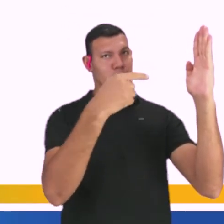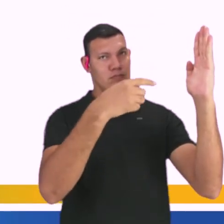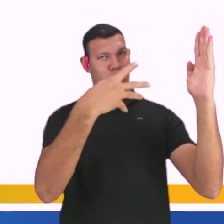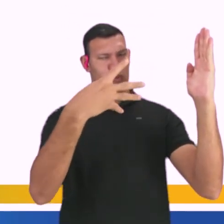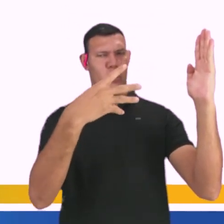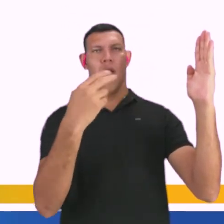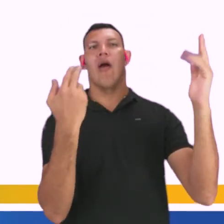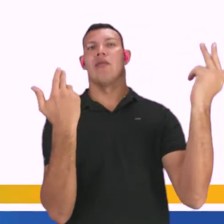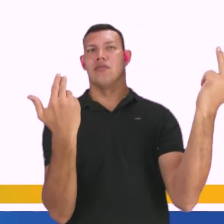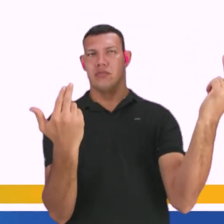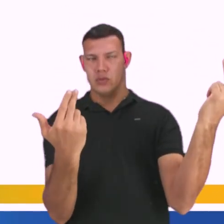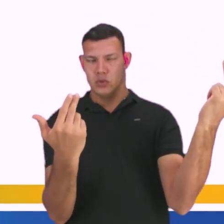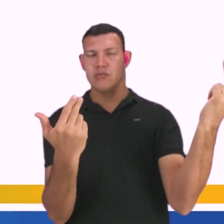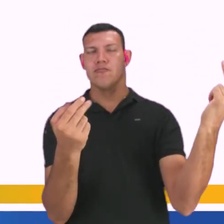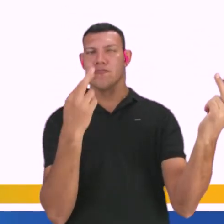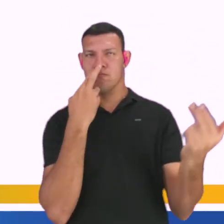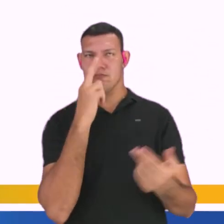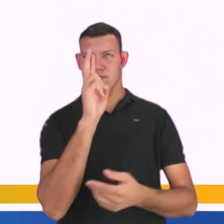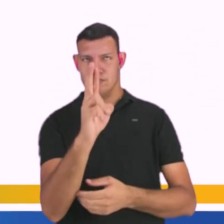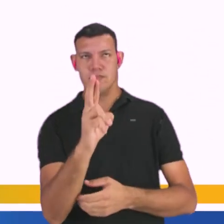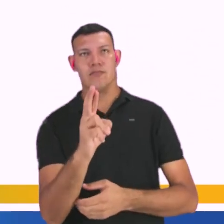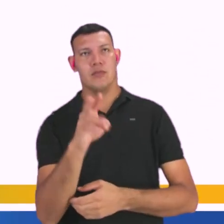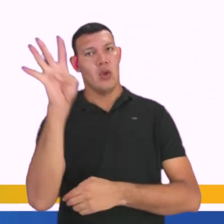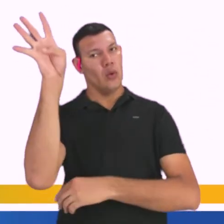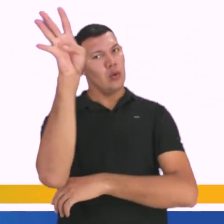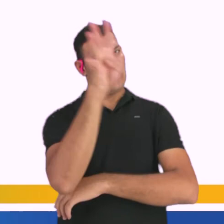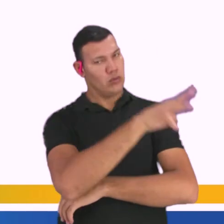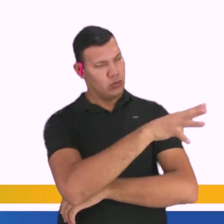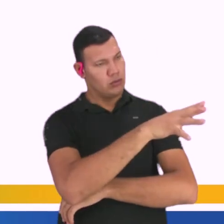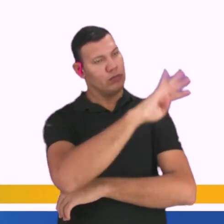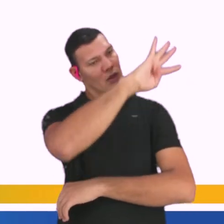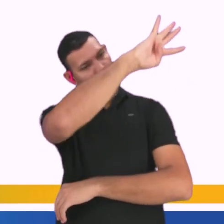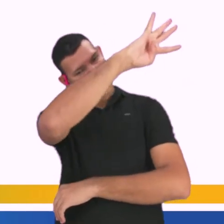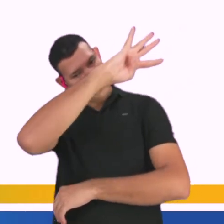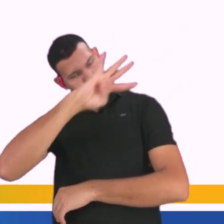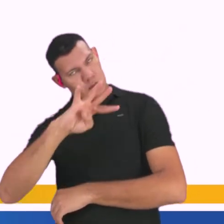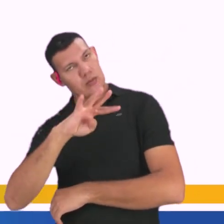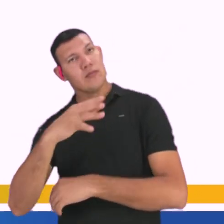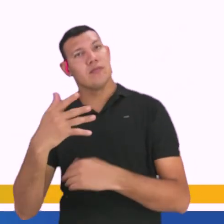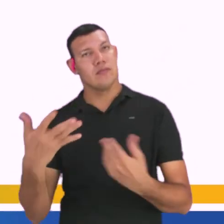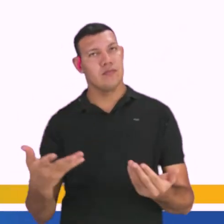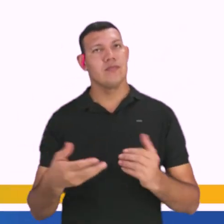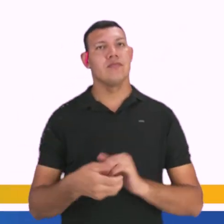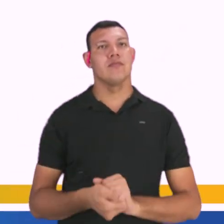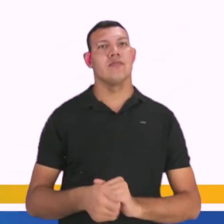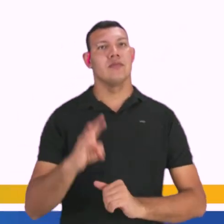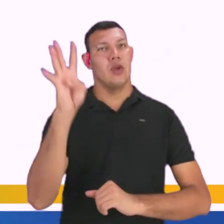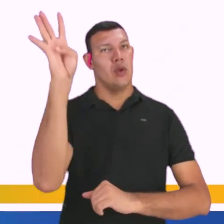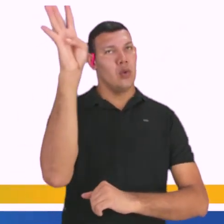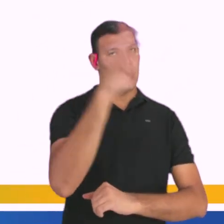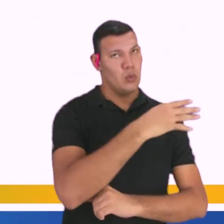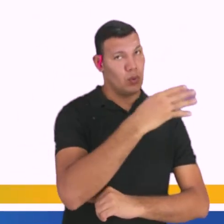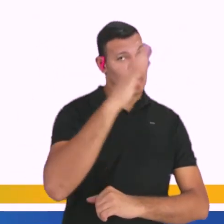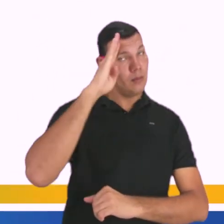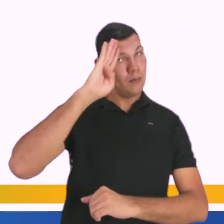essa Matriz né é diagonal o produto da Diagonal principal